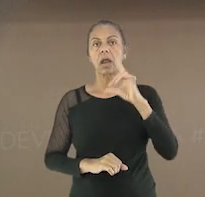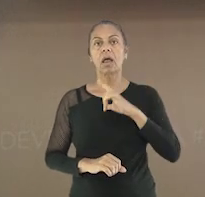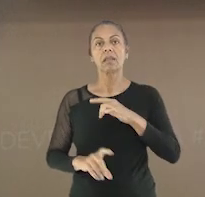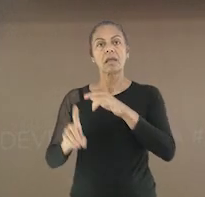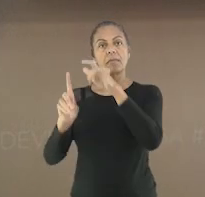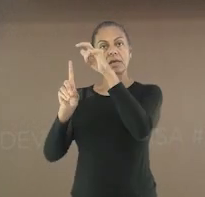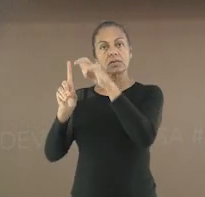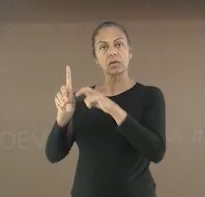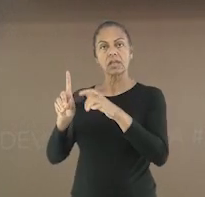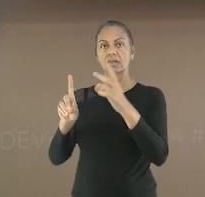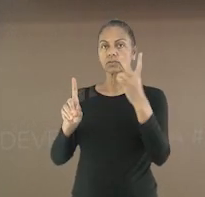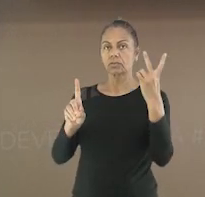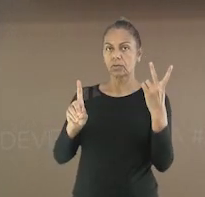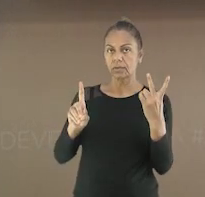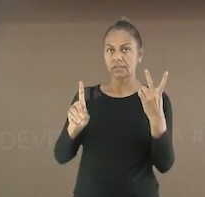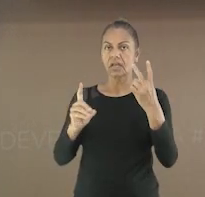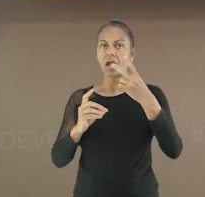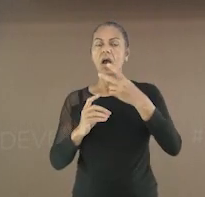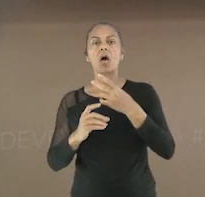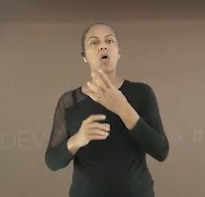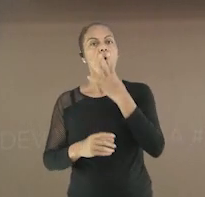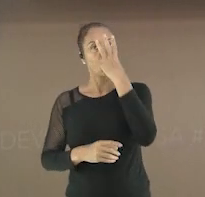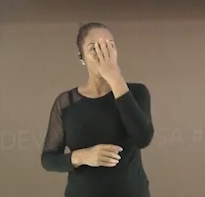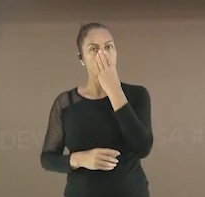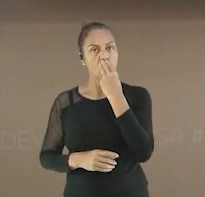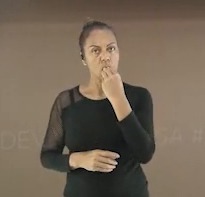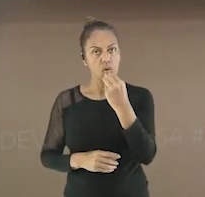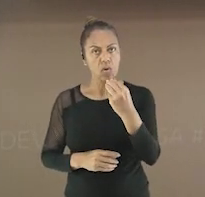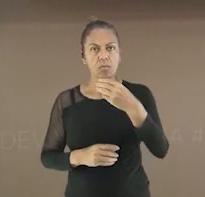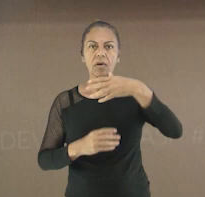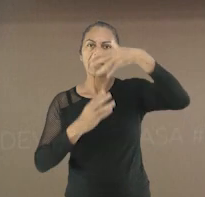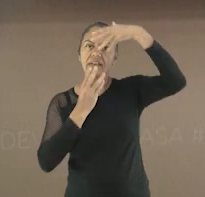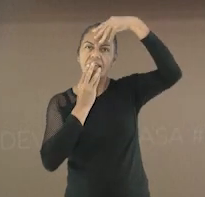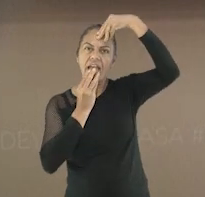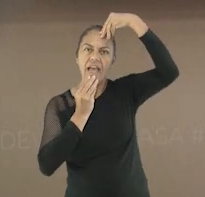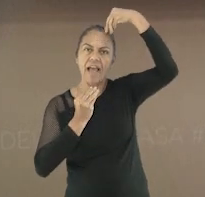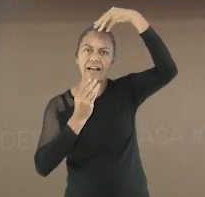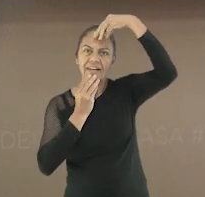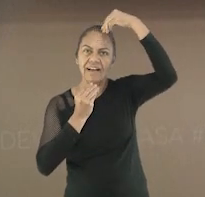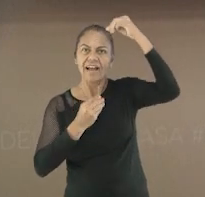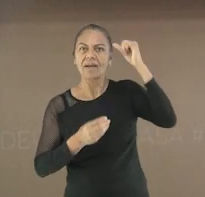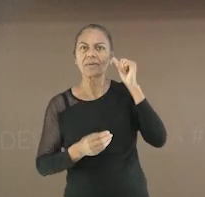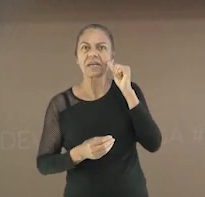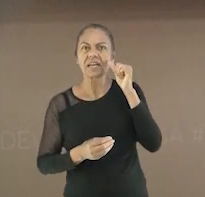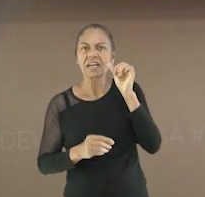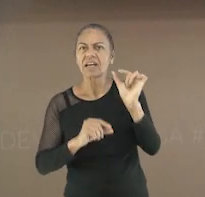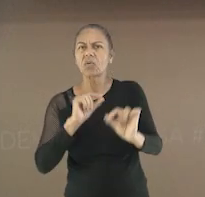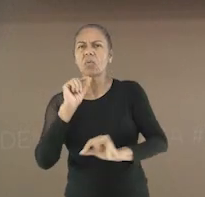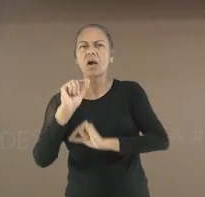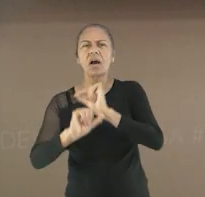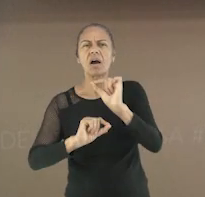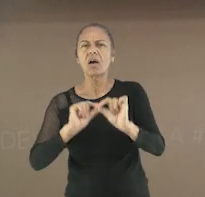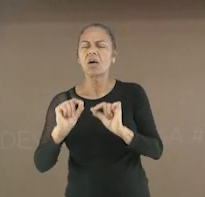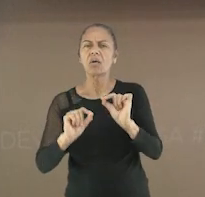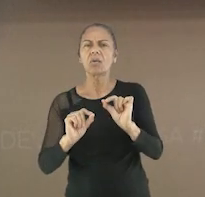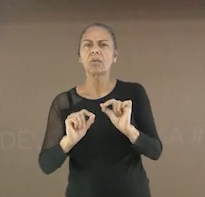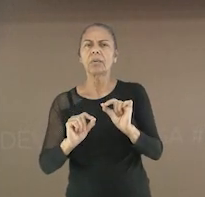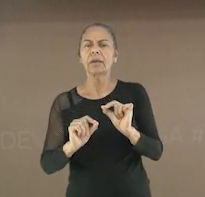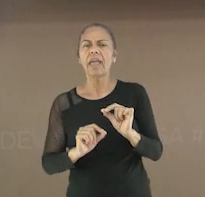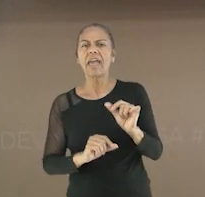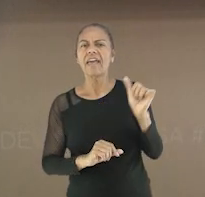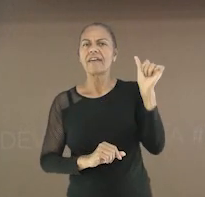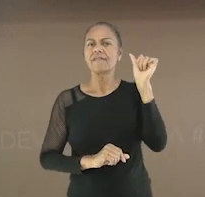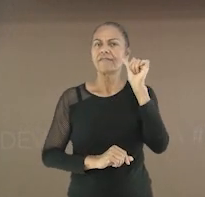Na história que você acabou de ouvir, existem dois personagens principais, o lobo e a cabra.